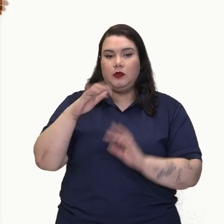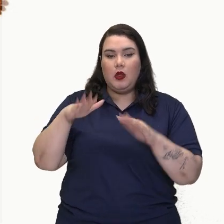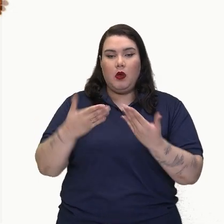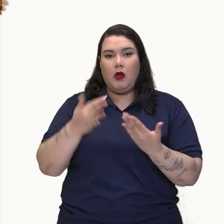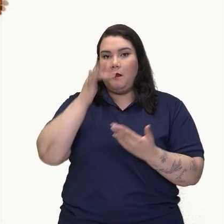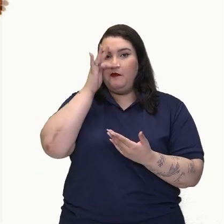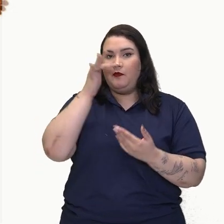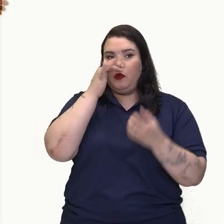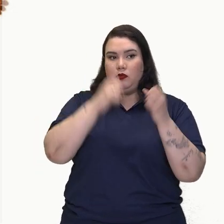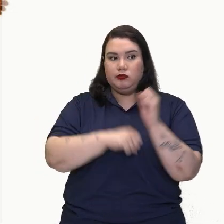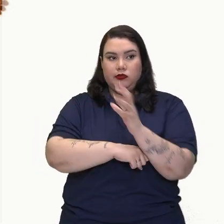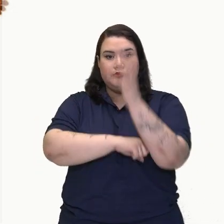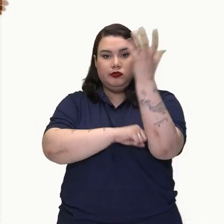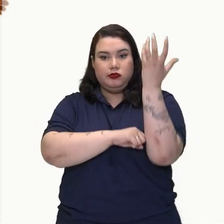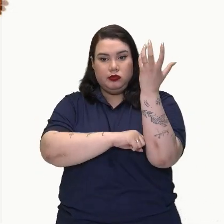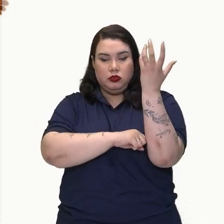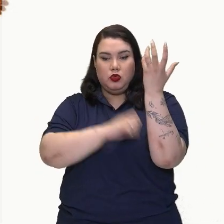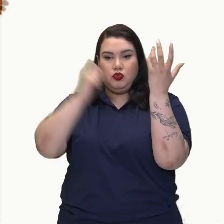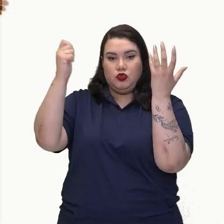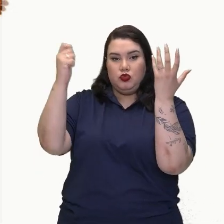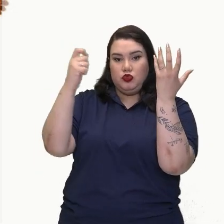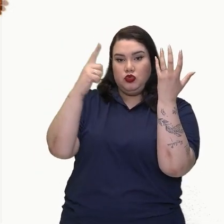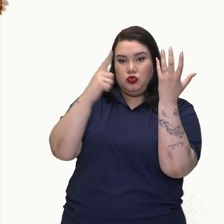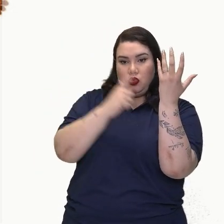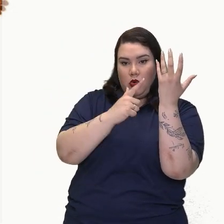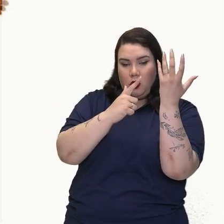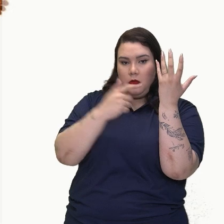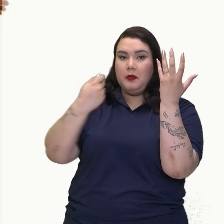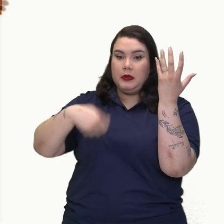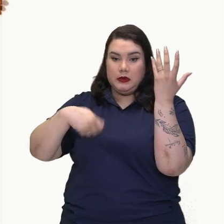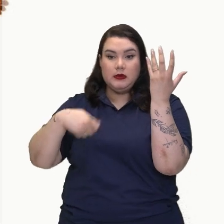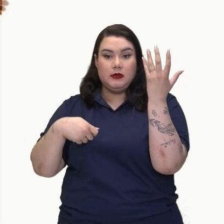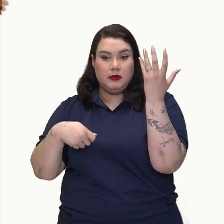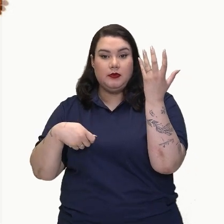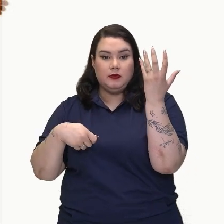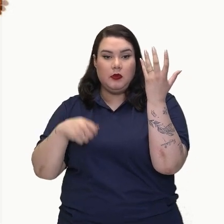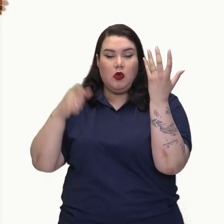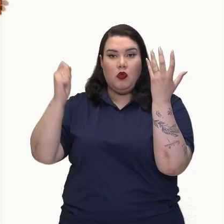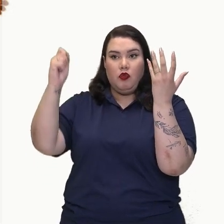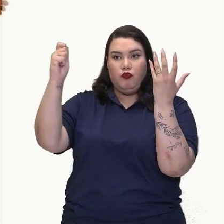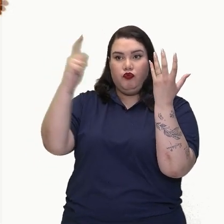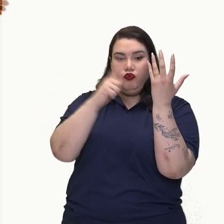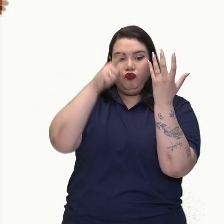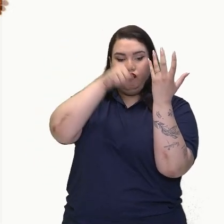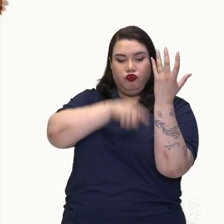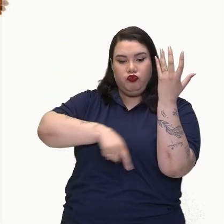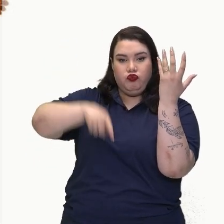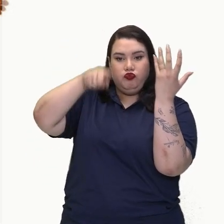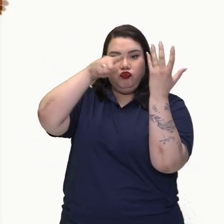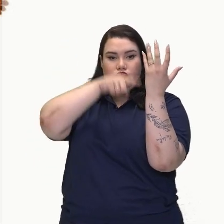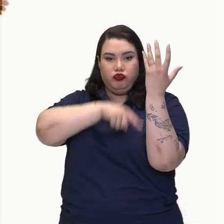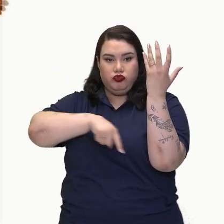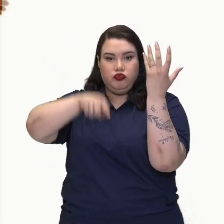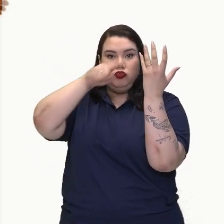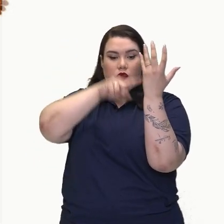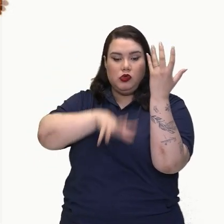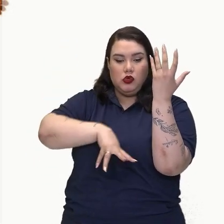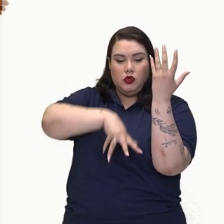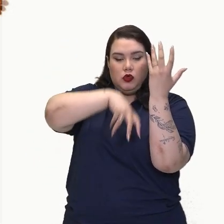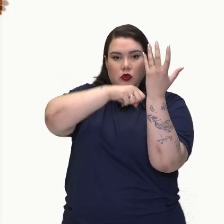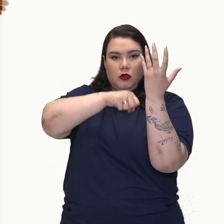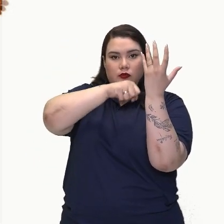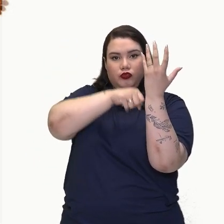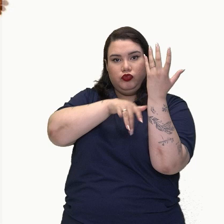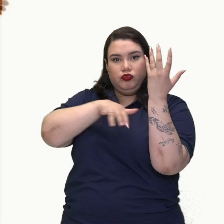conseguir realizar a fotossíntese, ela precisa da luz solar, porque a reação acontece através dessa energia